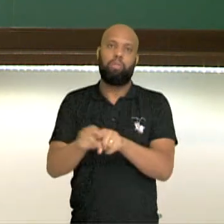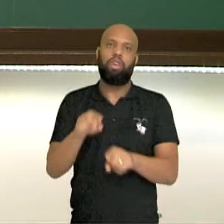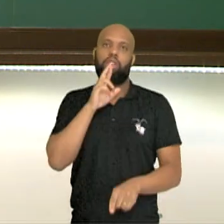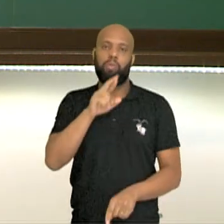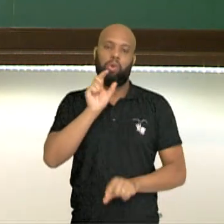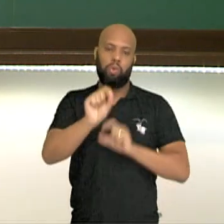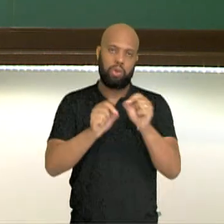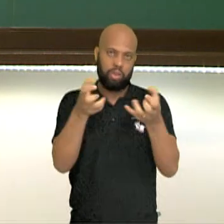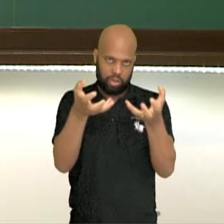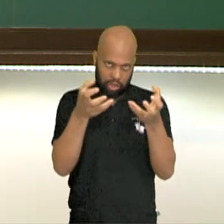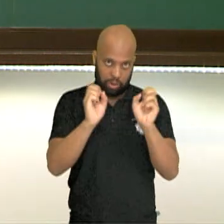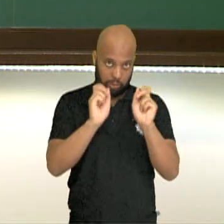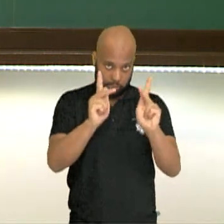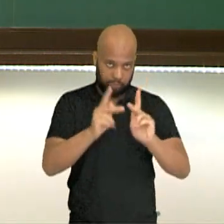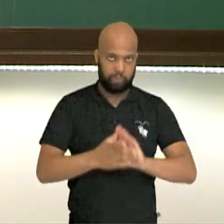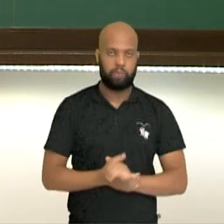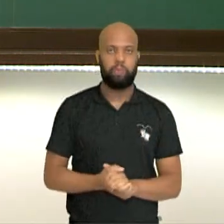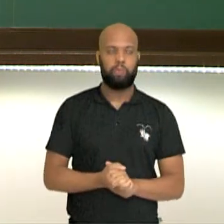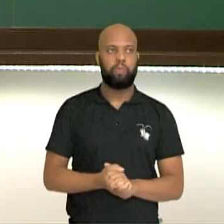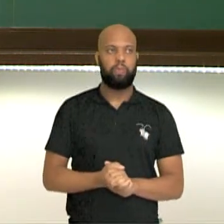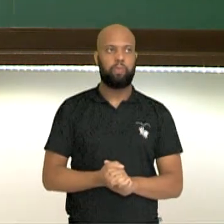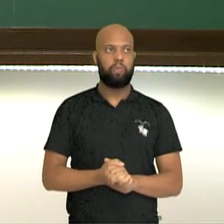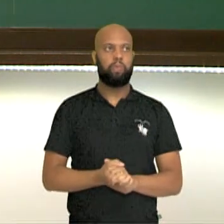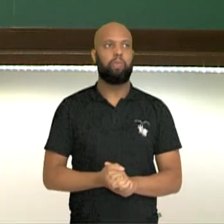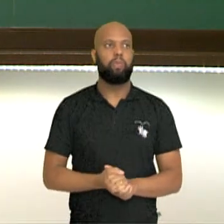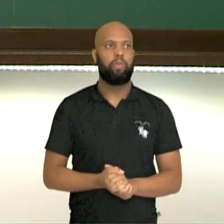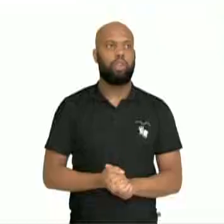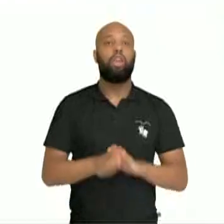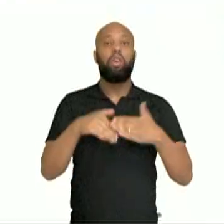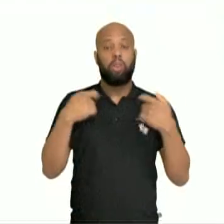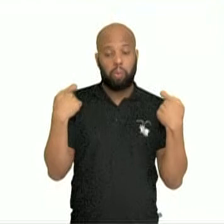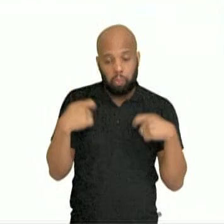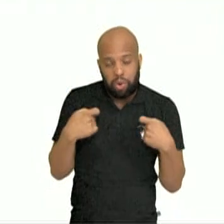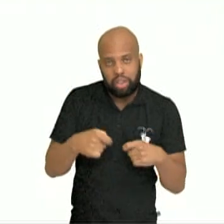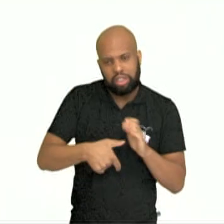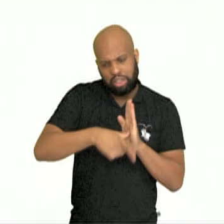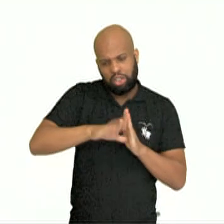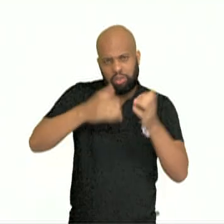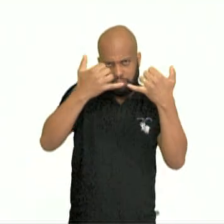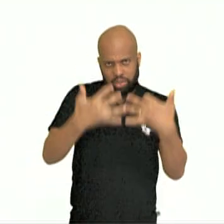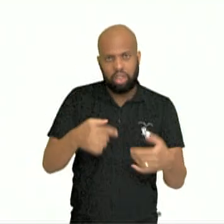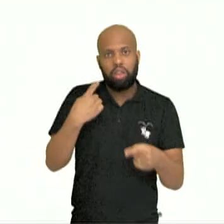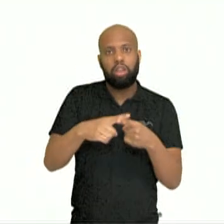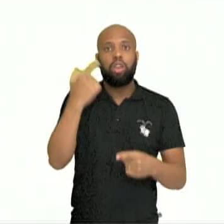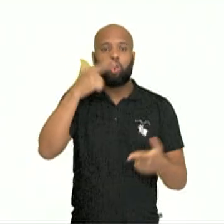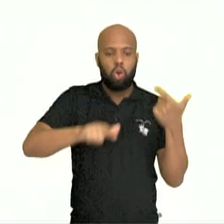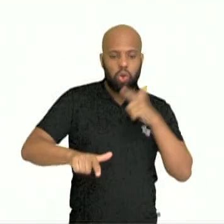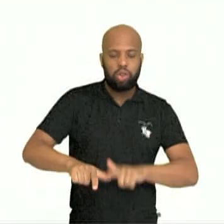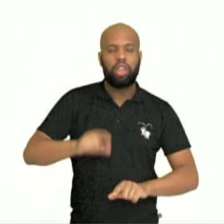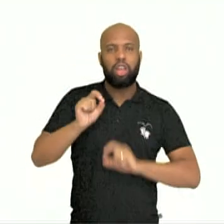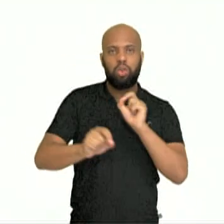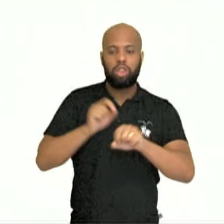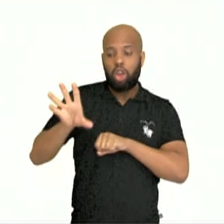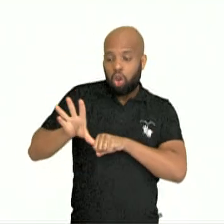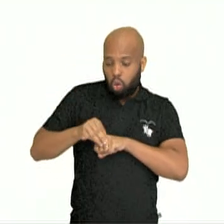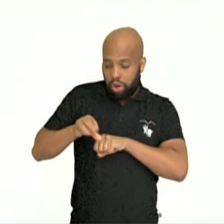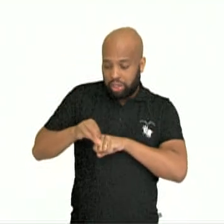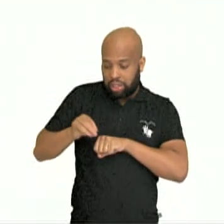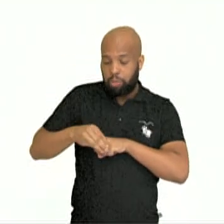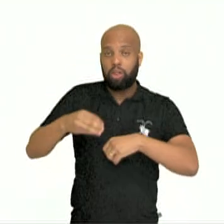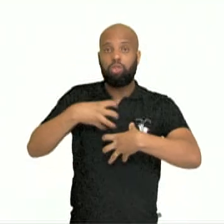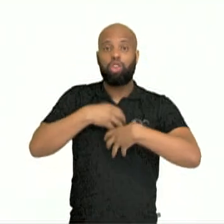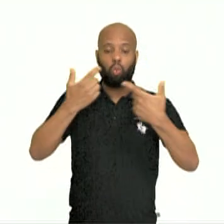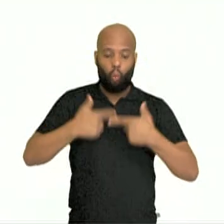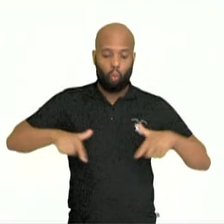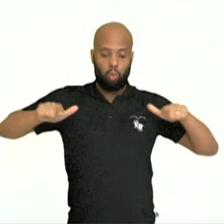espera. Tá ótimo? Isso seria necessário, né, como eu falei, para alcançar um conhecimento neutro,